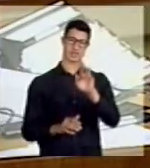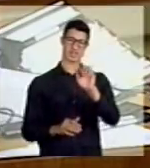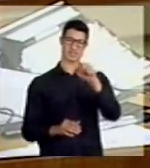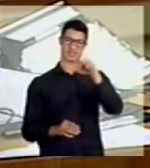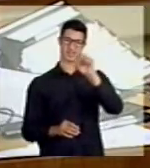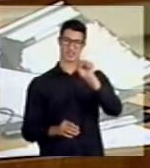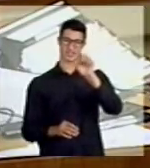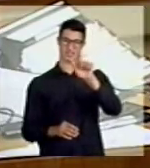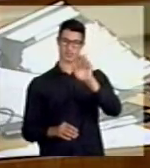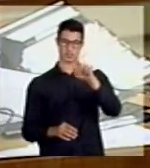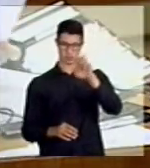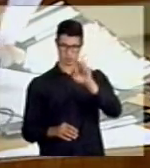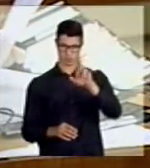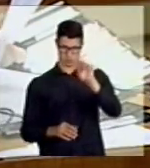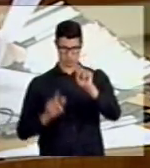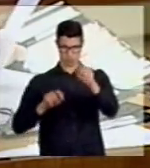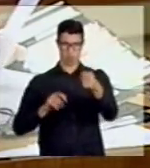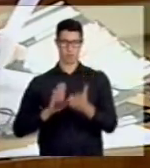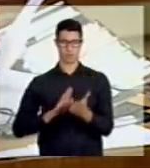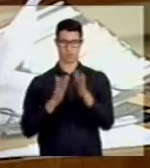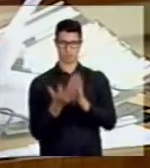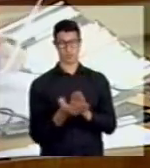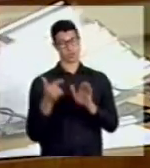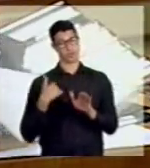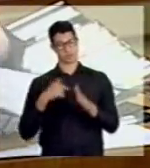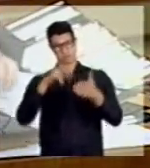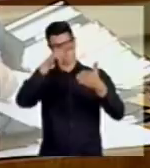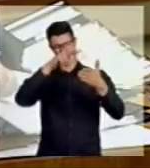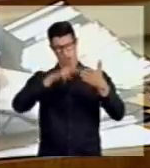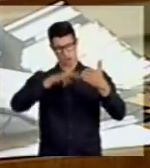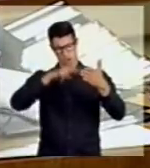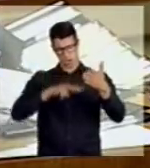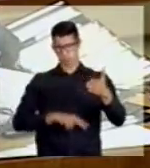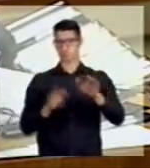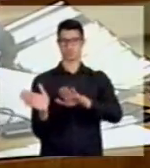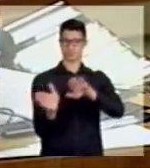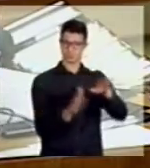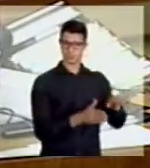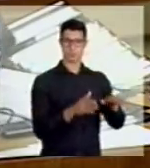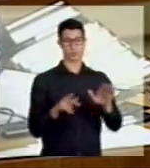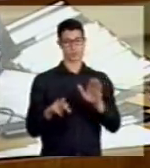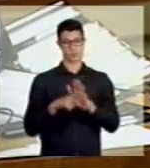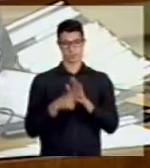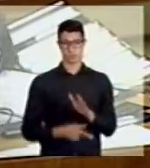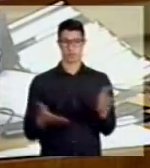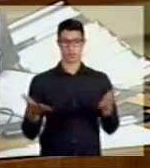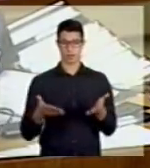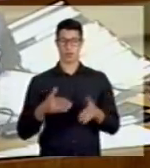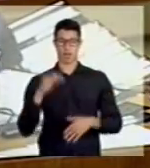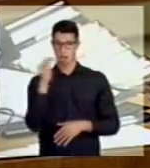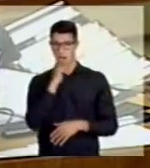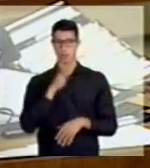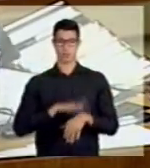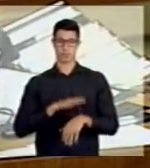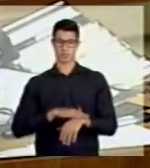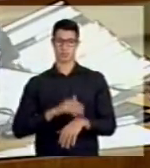transgêneros. Eu me dispenso de ler o longo voto que trago em homenagem à exiguidade do tempo